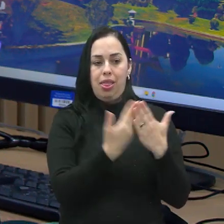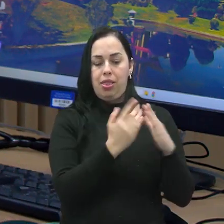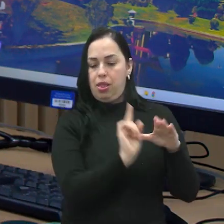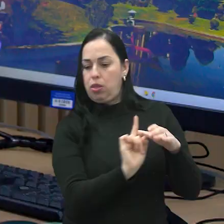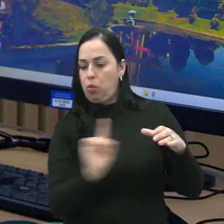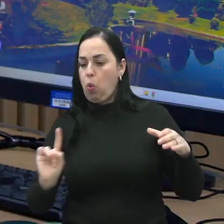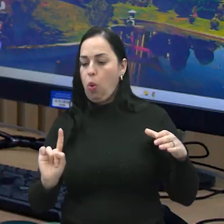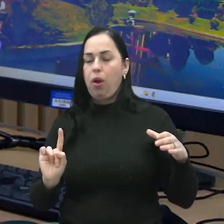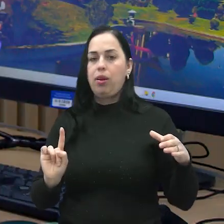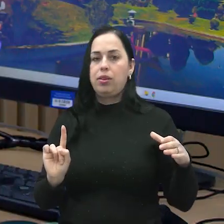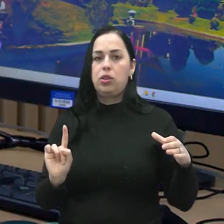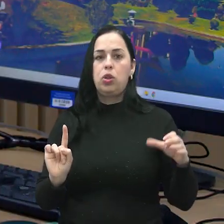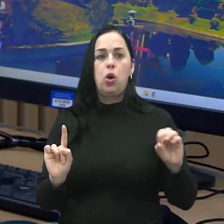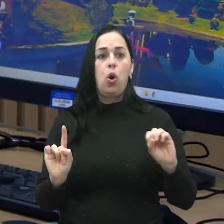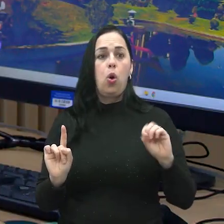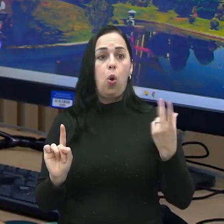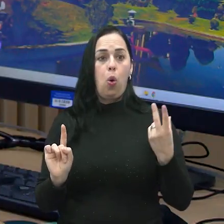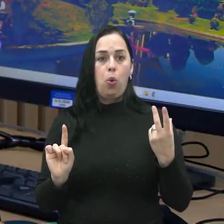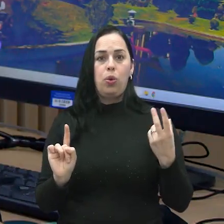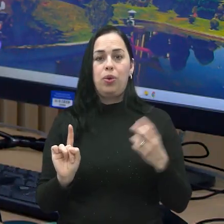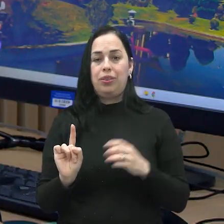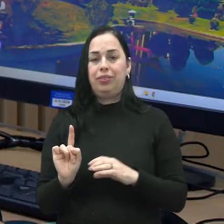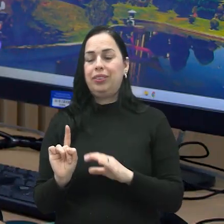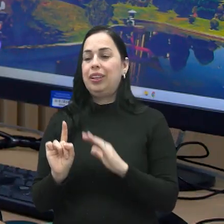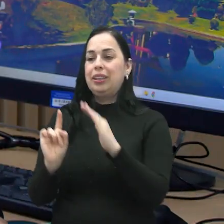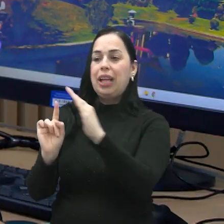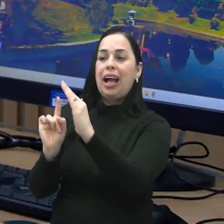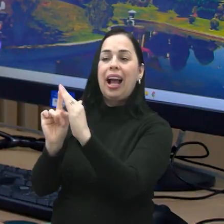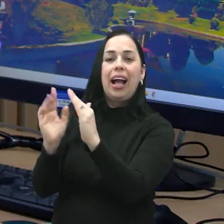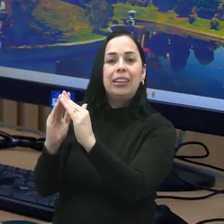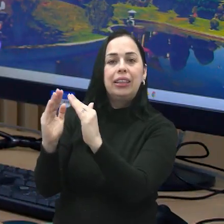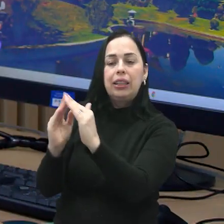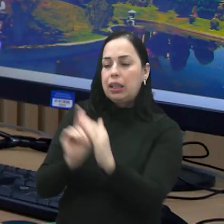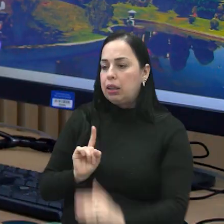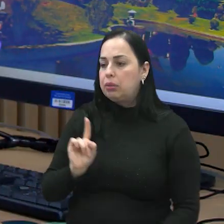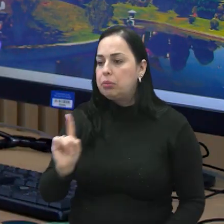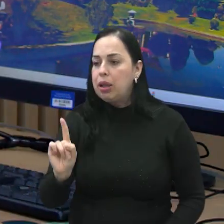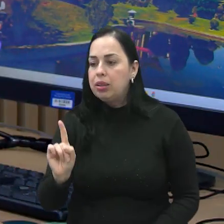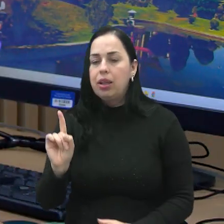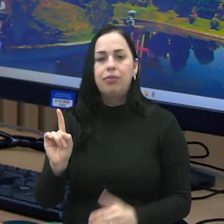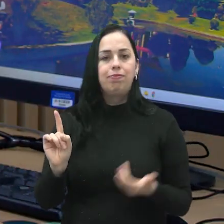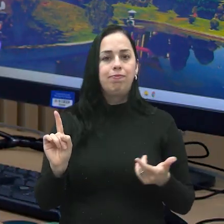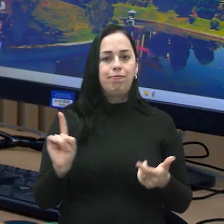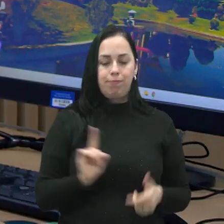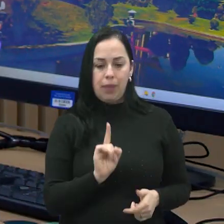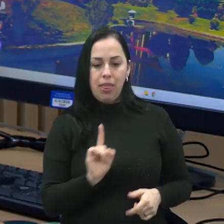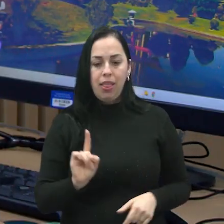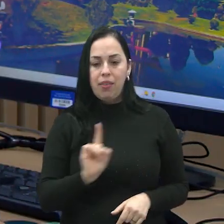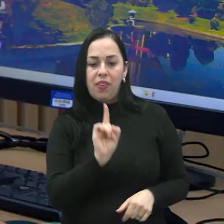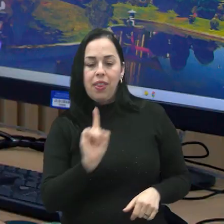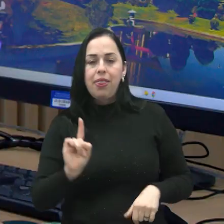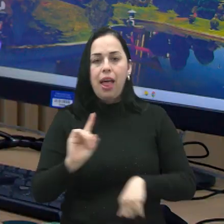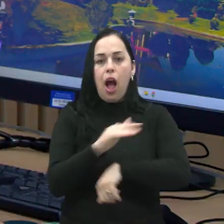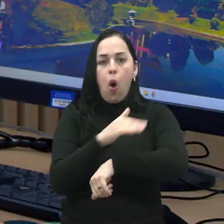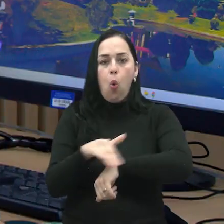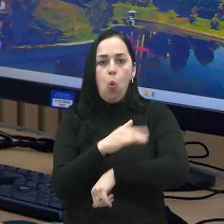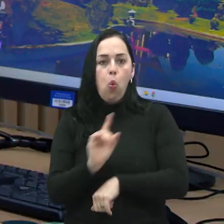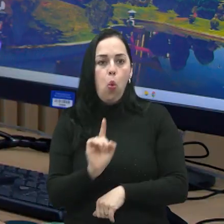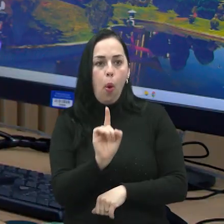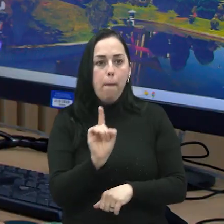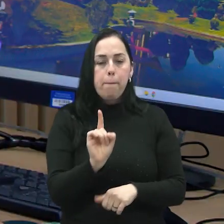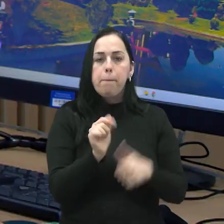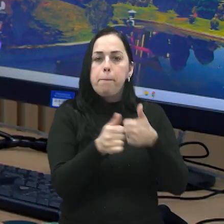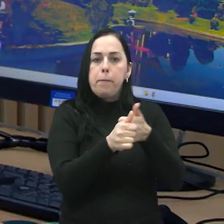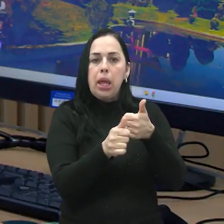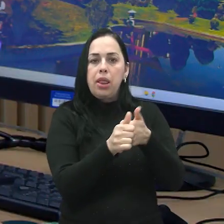escola ou fora da sua casa, né, onde poderia ter um acesso para a internet, ele estiver na rua, em alguns lugares próximos de